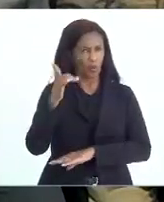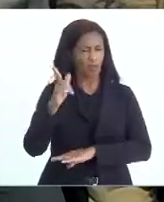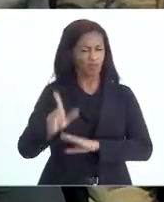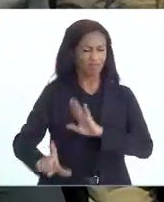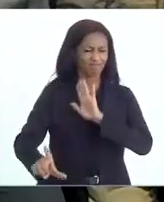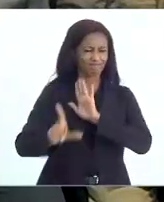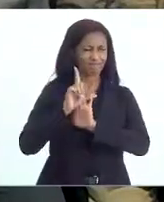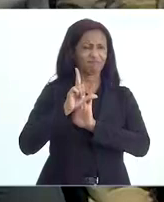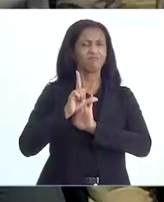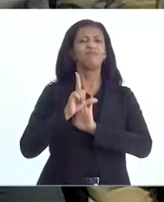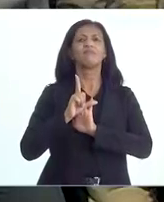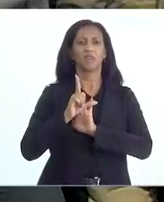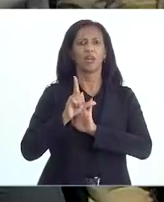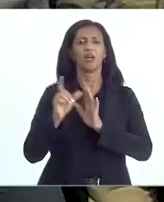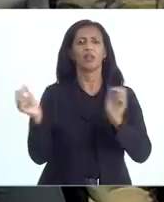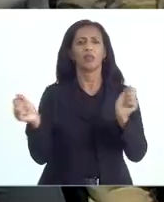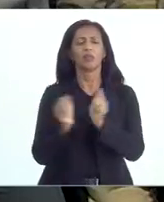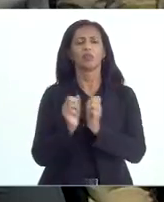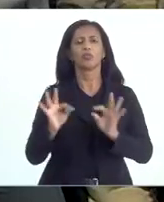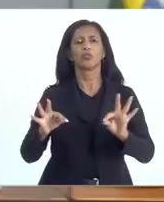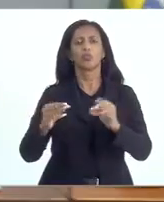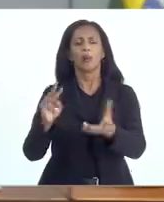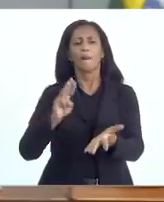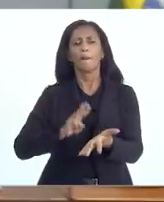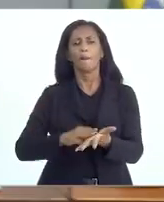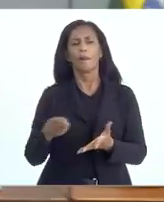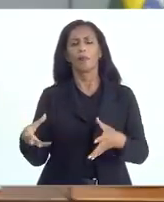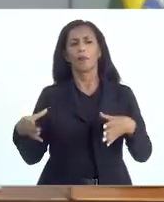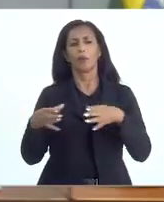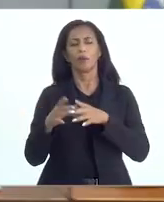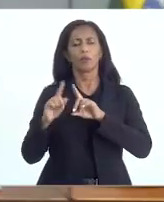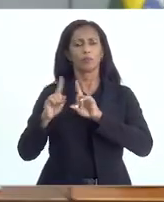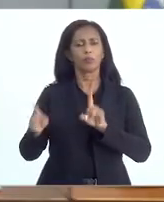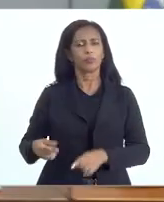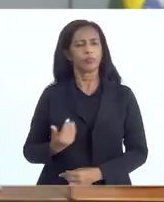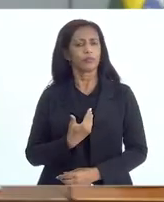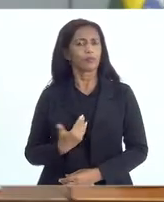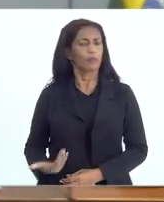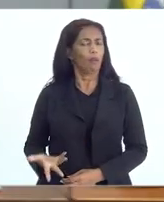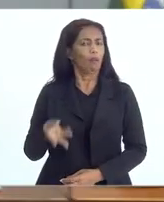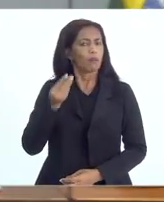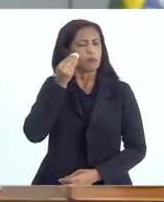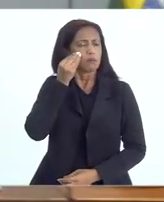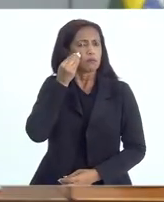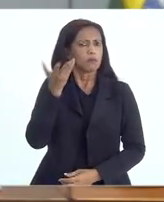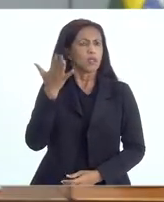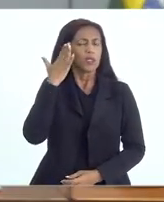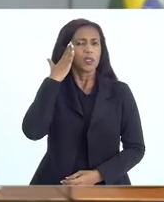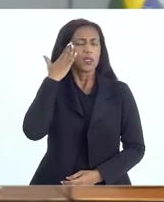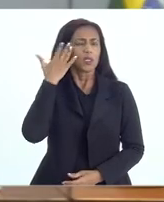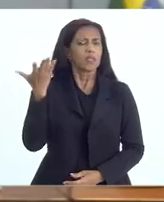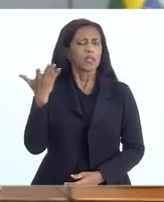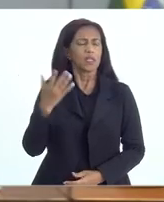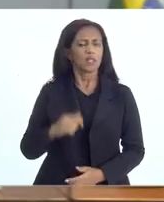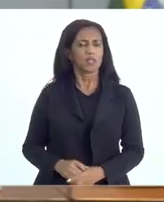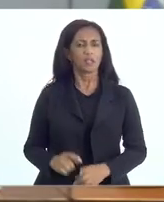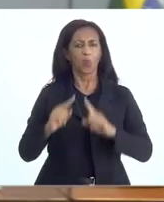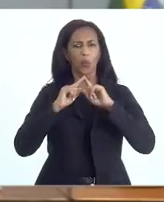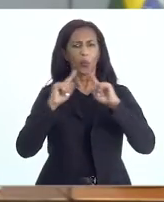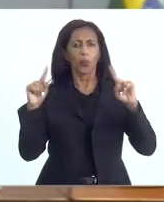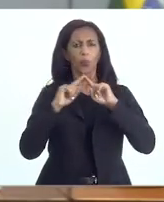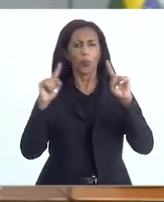tem a legitimidade junto com todos os membros da comissão de servidores públicos para tentar entender essa